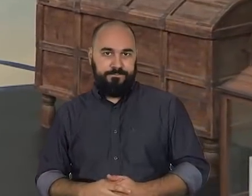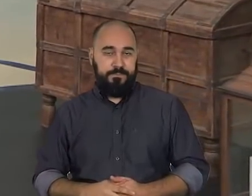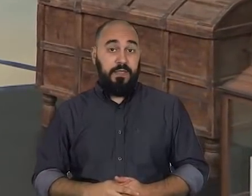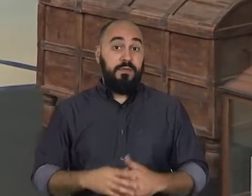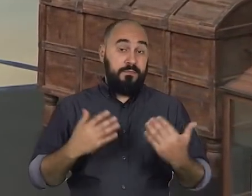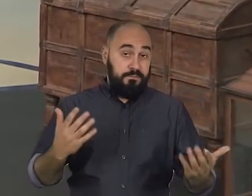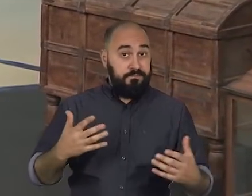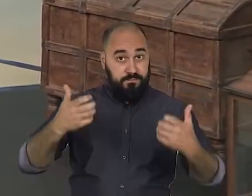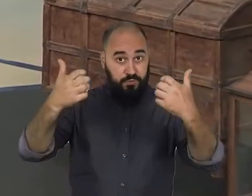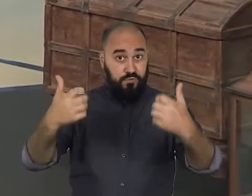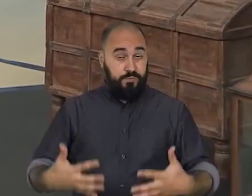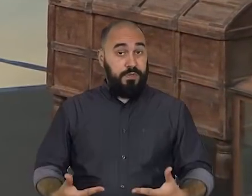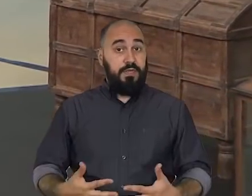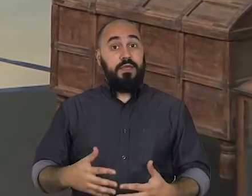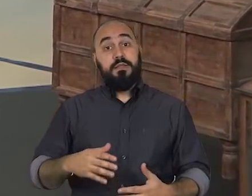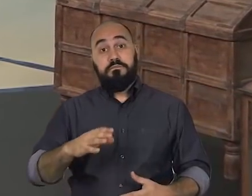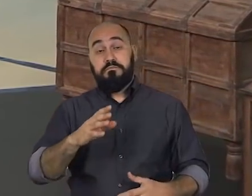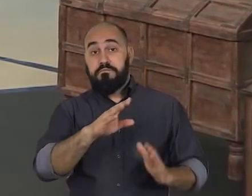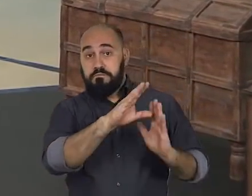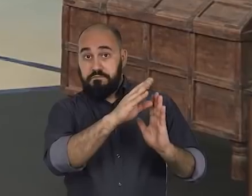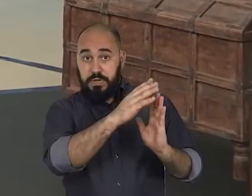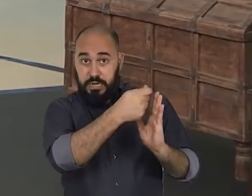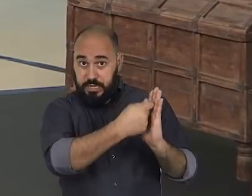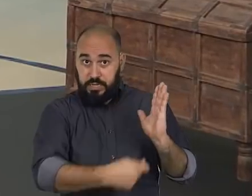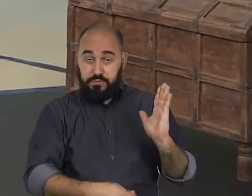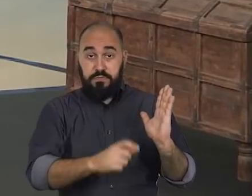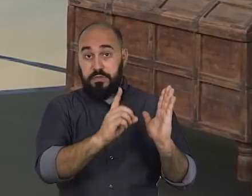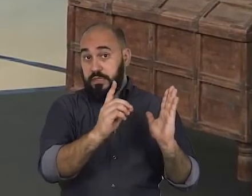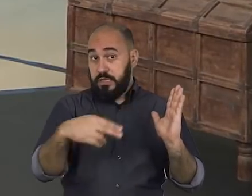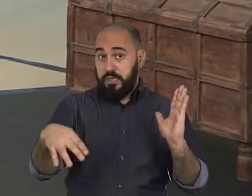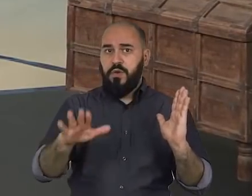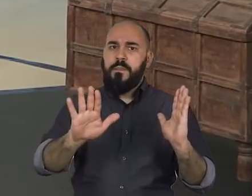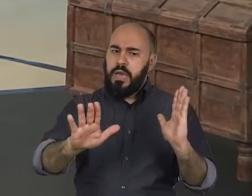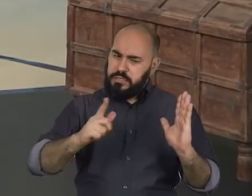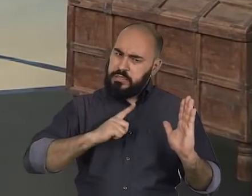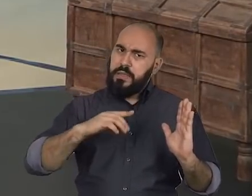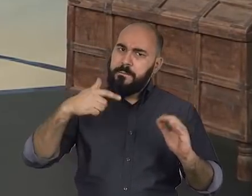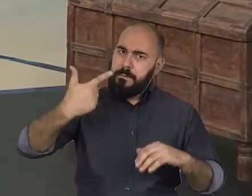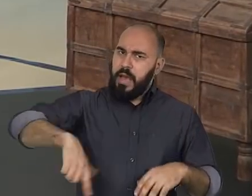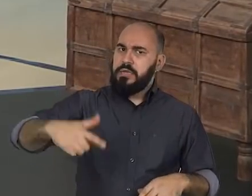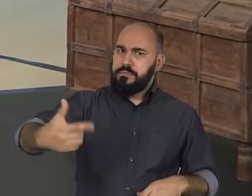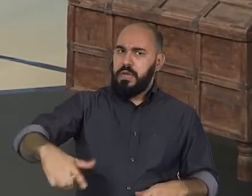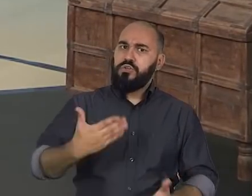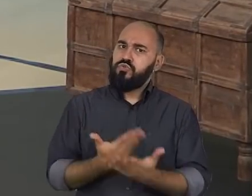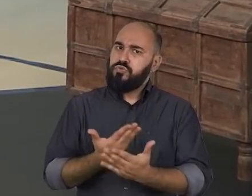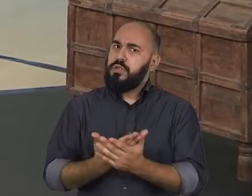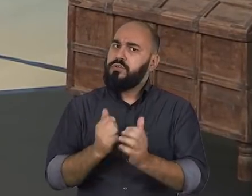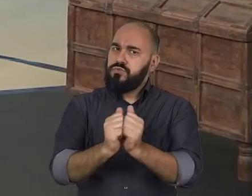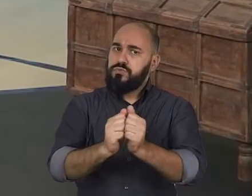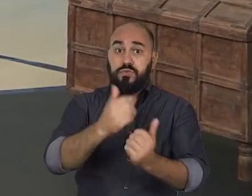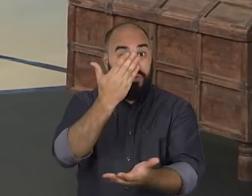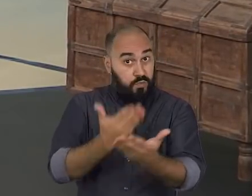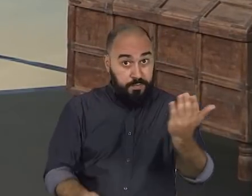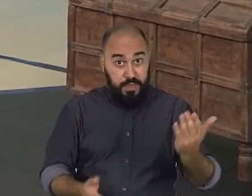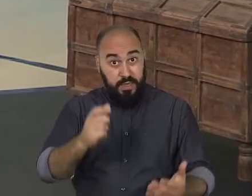Babilônia descrito no livro de Daniel. Mas ainda temos muita coisa para estudar com você. Então não perca o nosso encontro semana que vem.